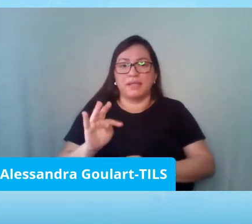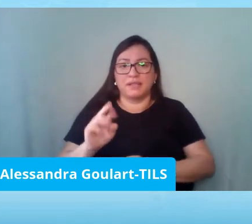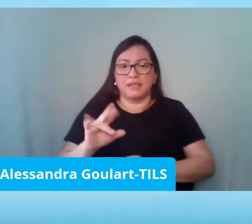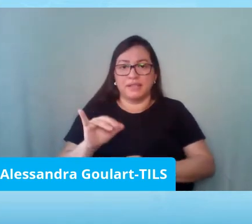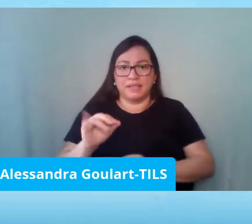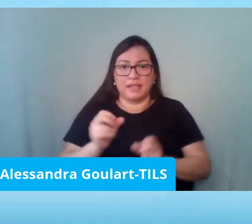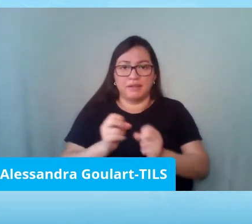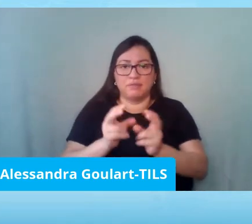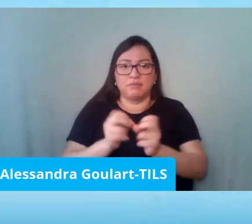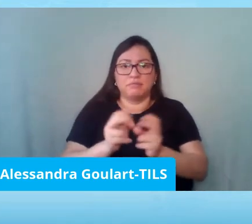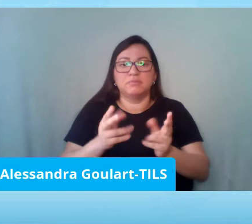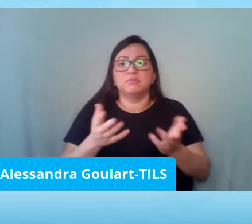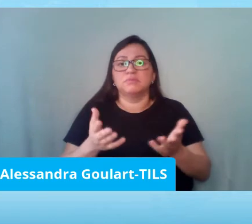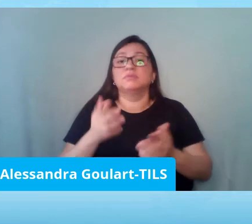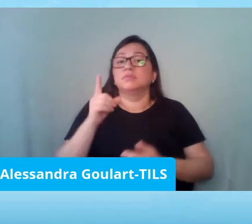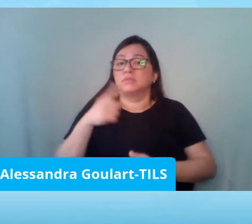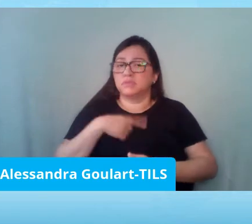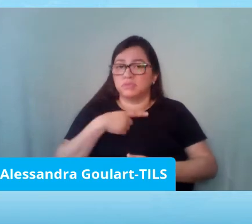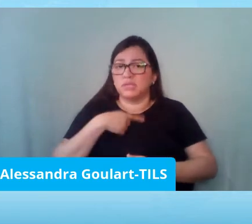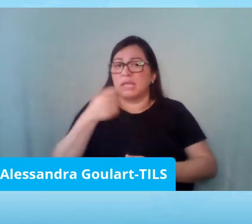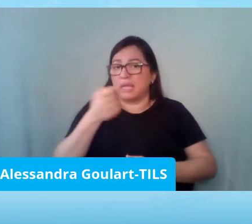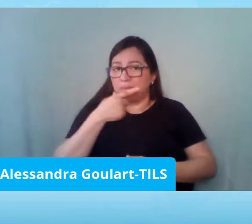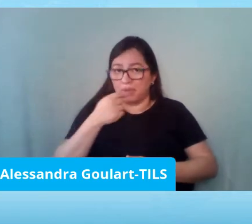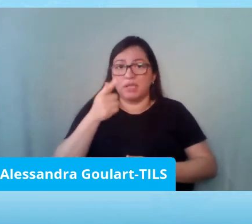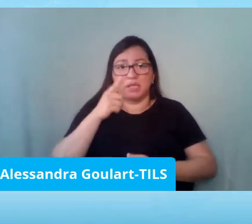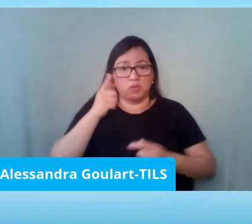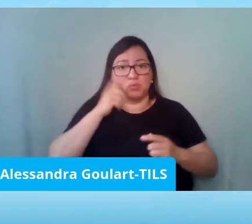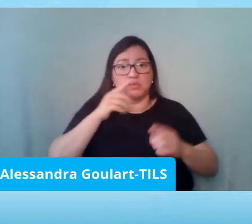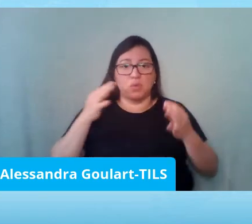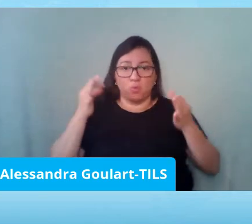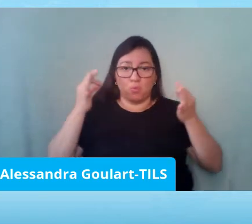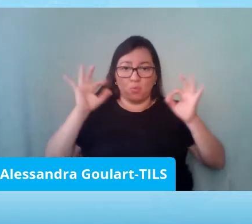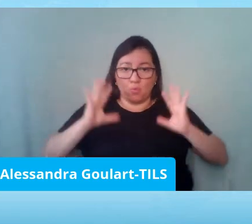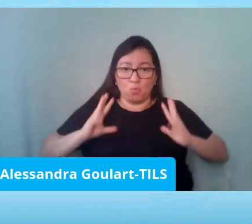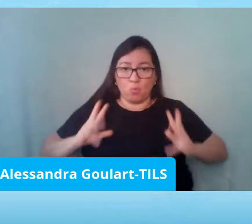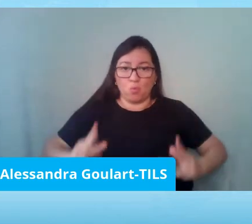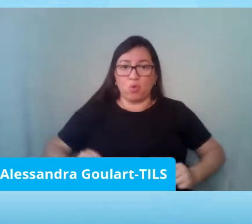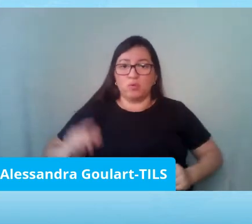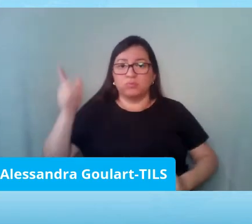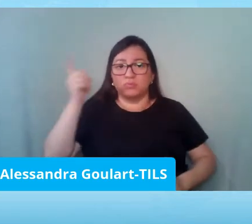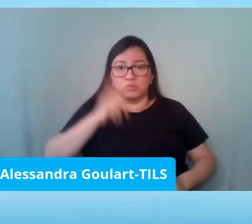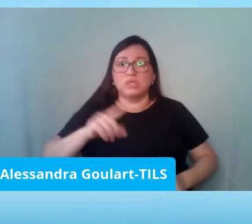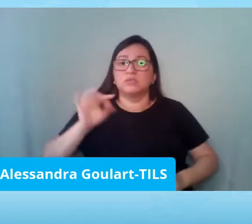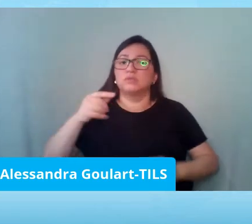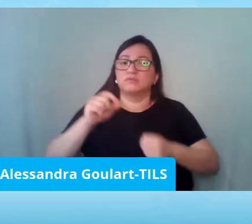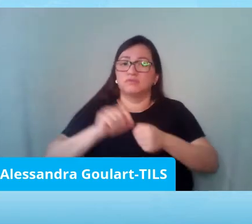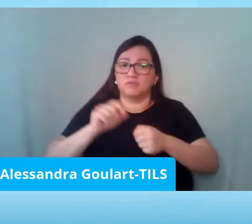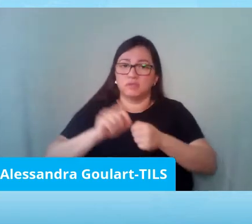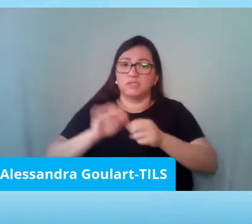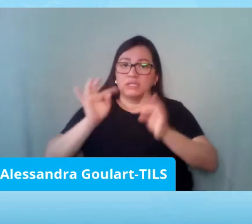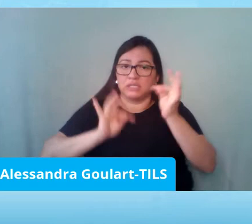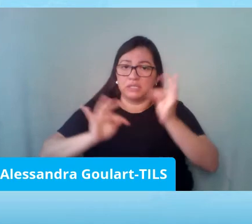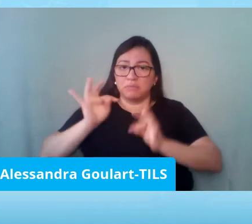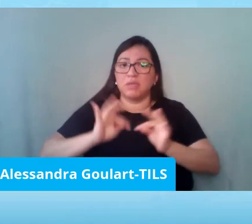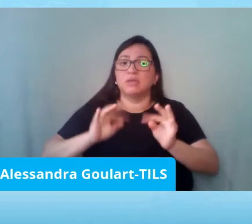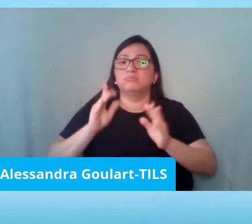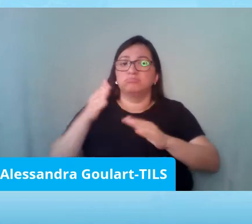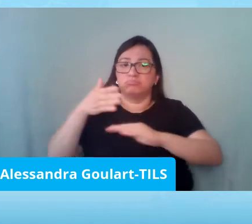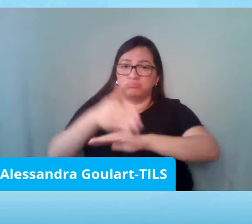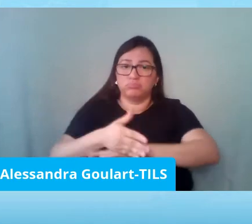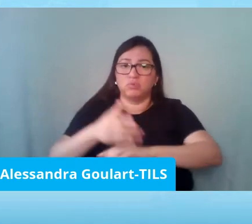penicilina, que pode e deve ser feita em todas as unidades básicas de saúde. Tá? A gente sabe ainda de